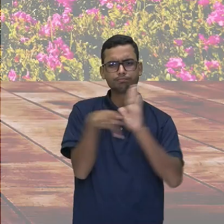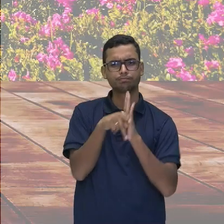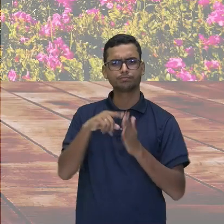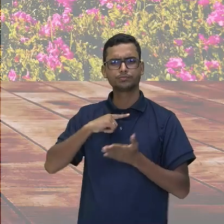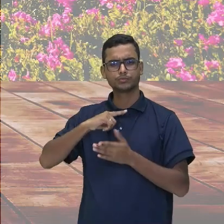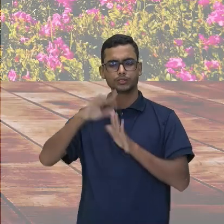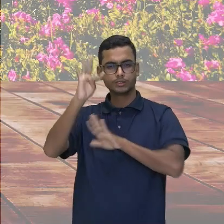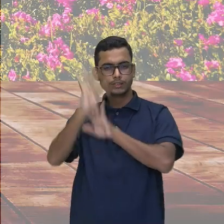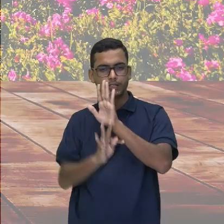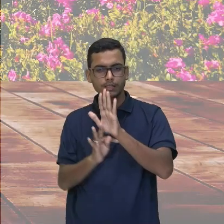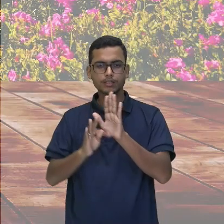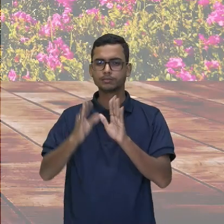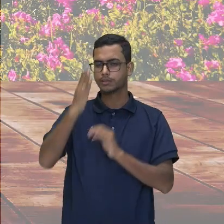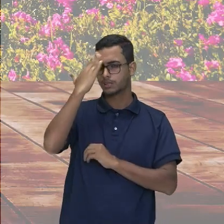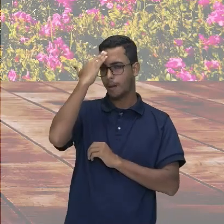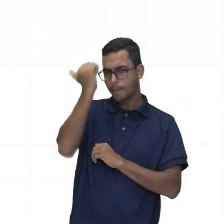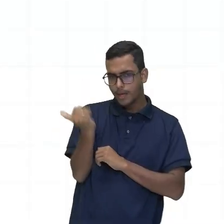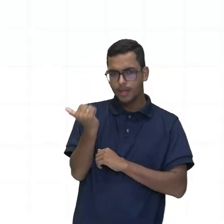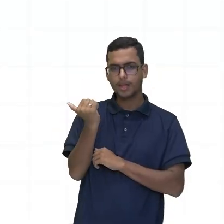texto. Vamos conferir.